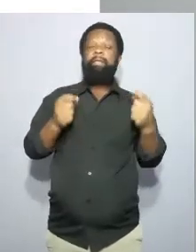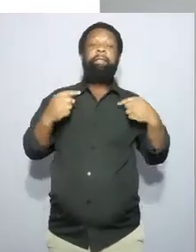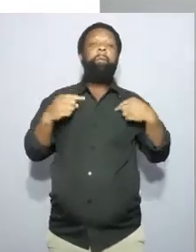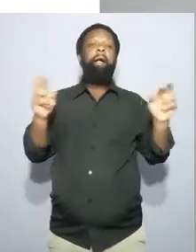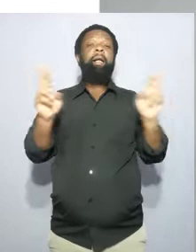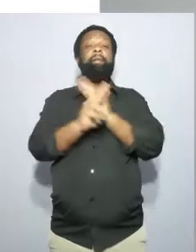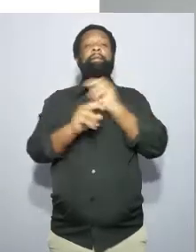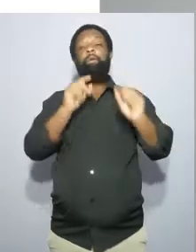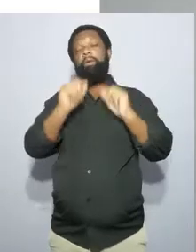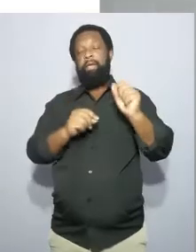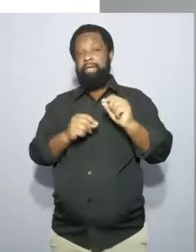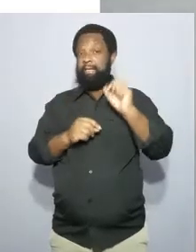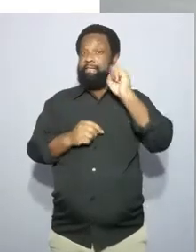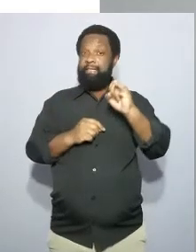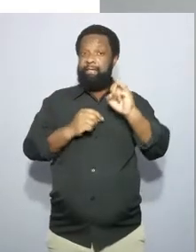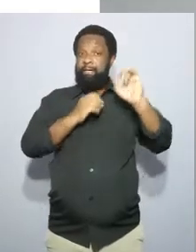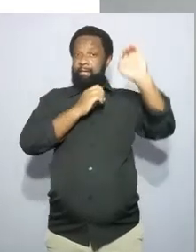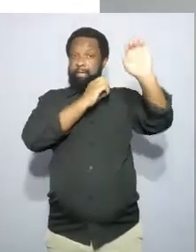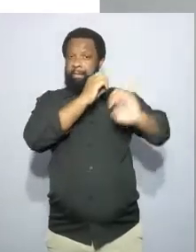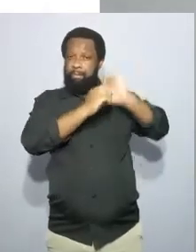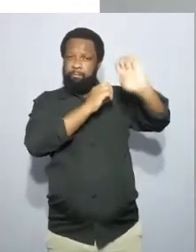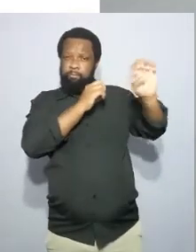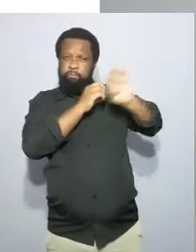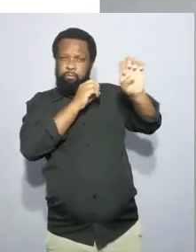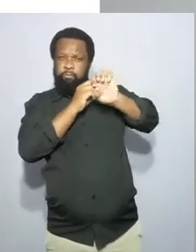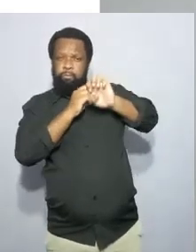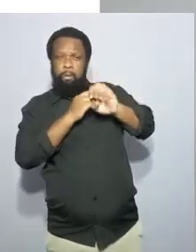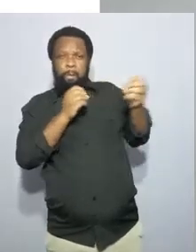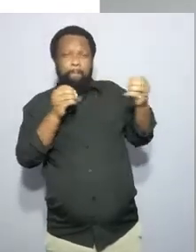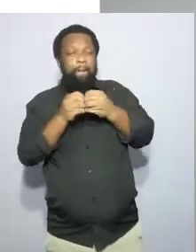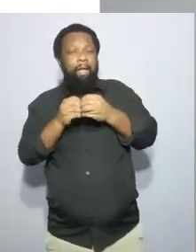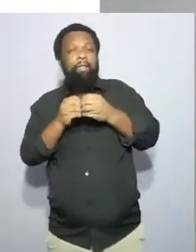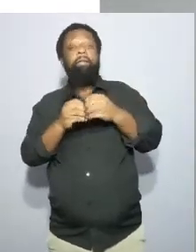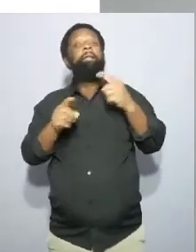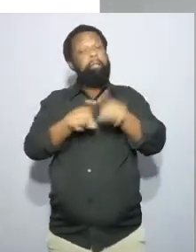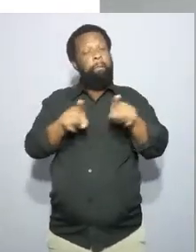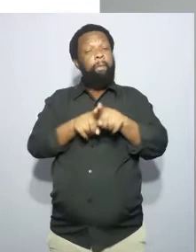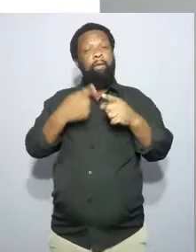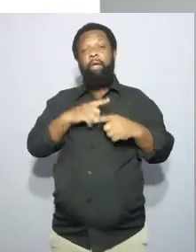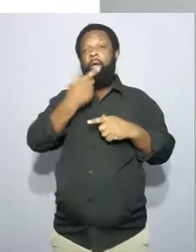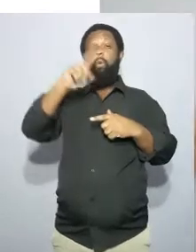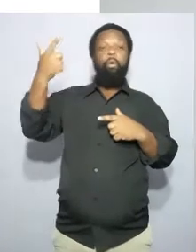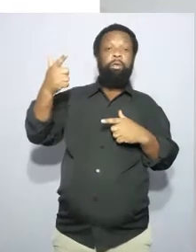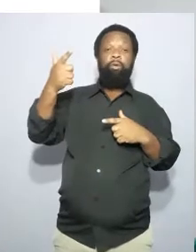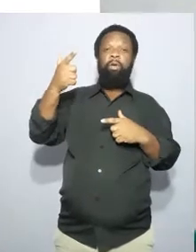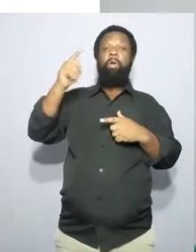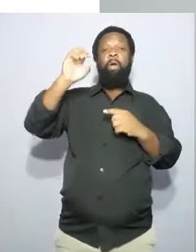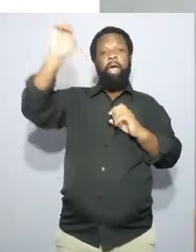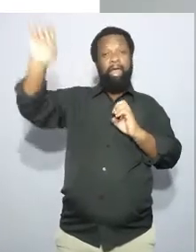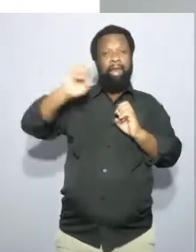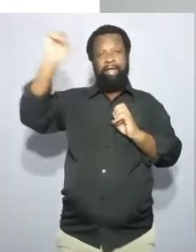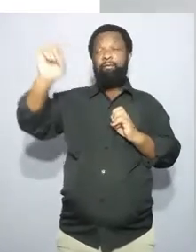isso ao seguinte, se ele atrai bem os elétrons que estão na sua eletrosfera, ele também vai atrair bem um elétron que